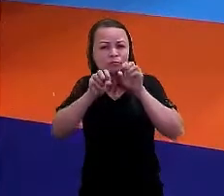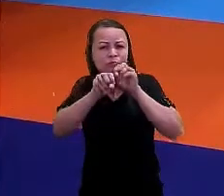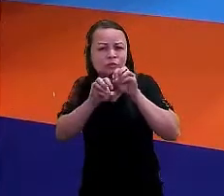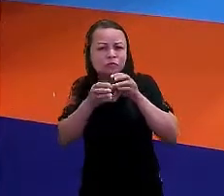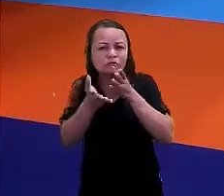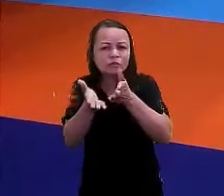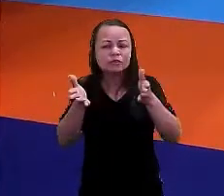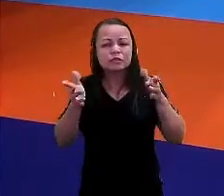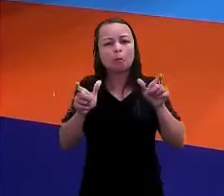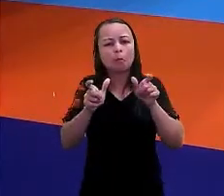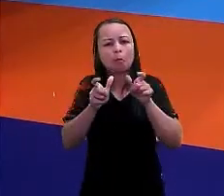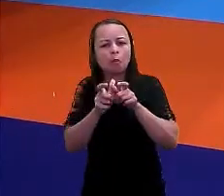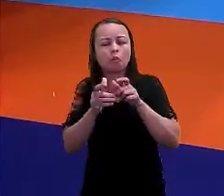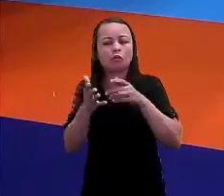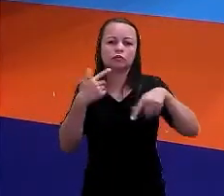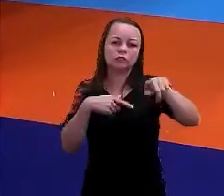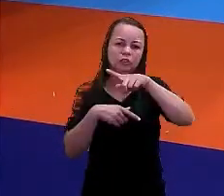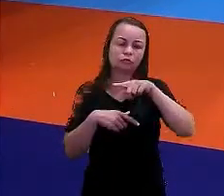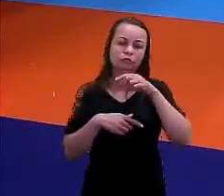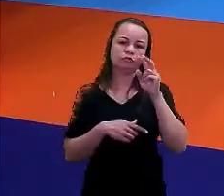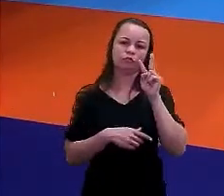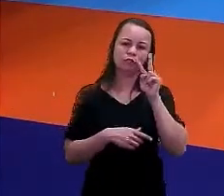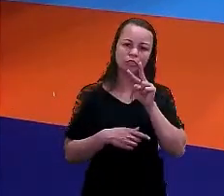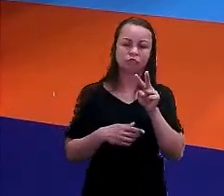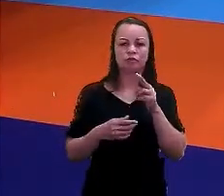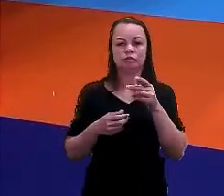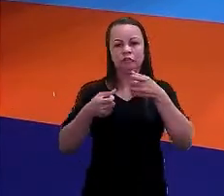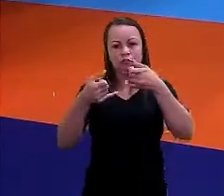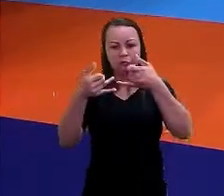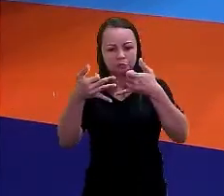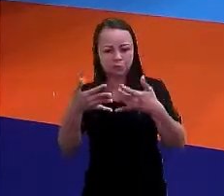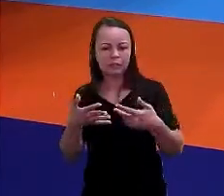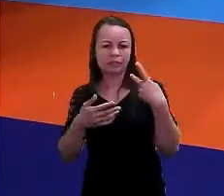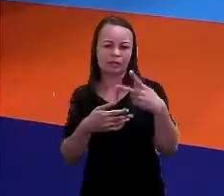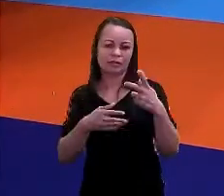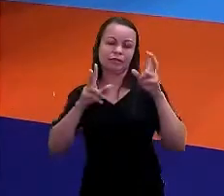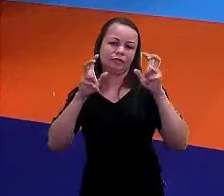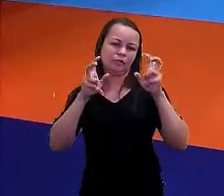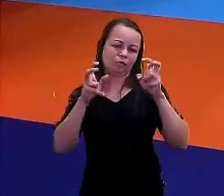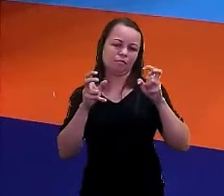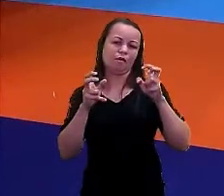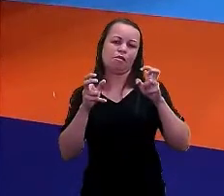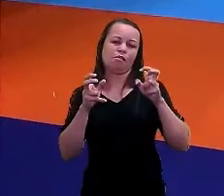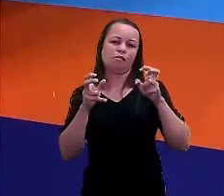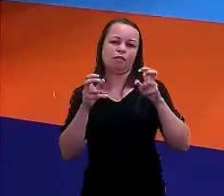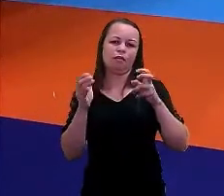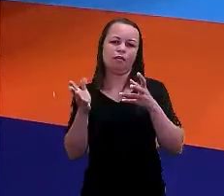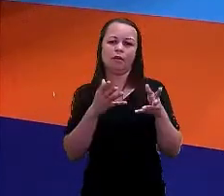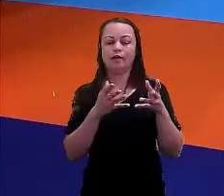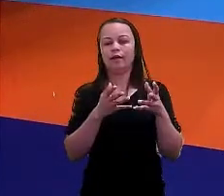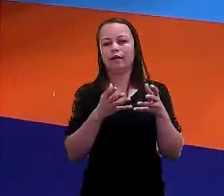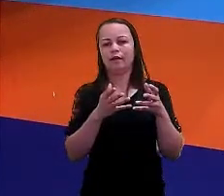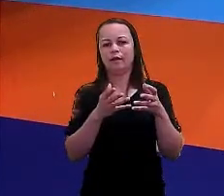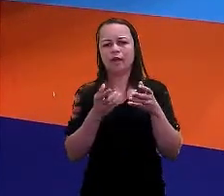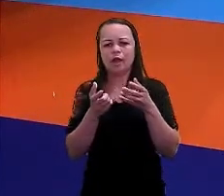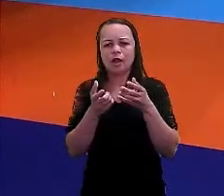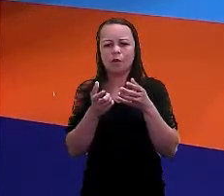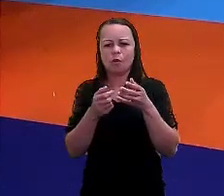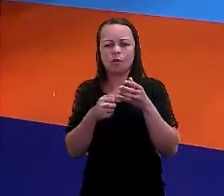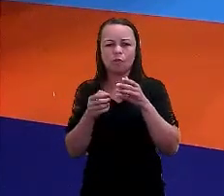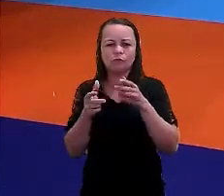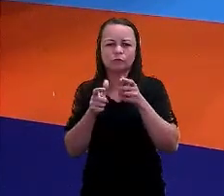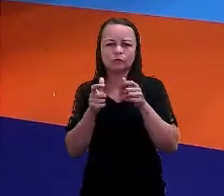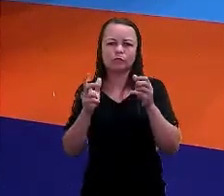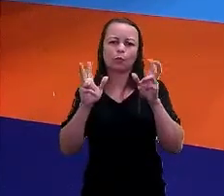que a gente vai poder ainda ver quando tange nesse assunto, quando se fala desse assunto. É um terreno extremamente, é uma seara que é muito,